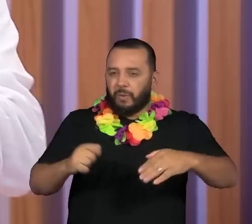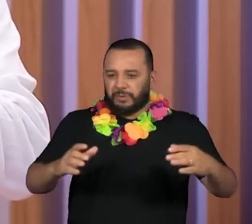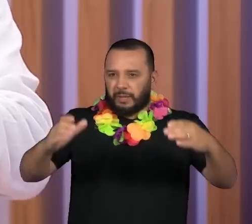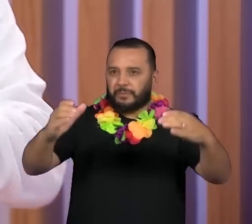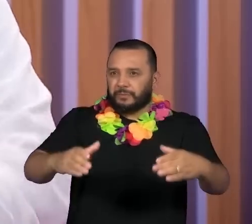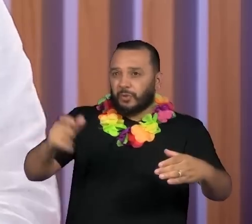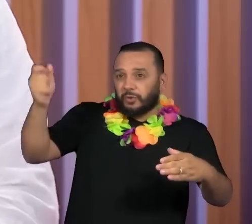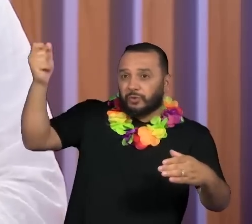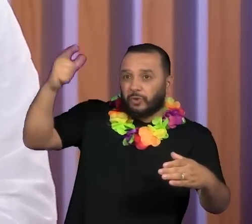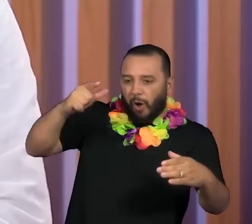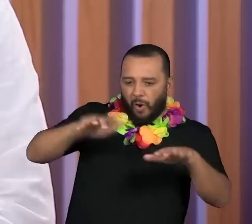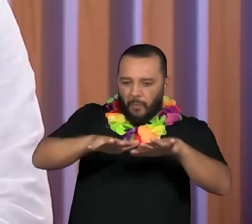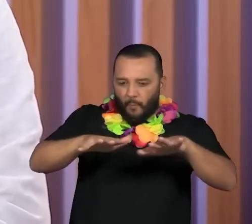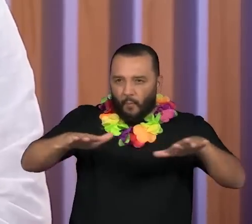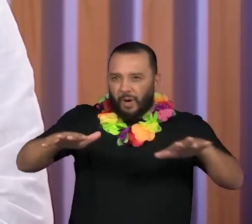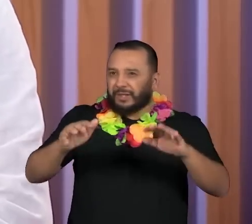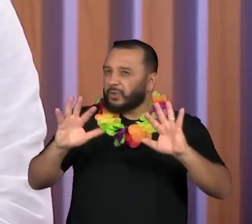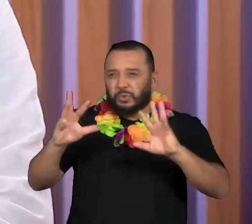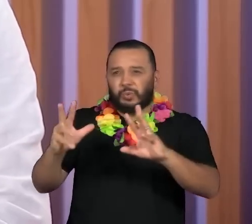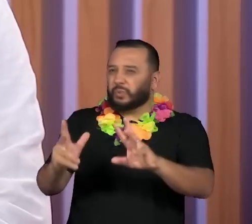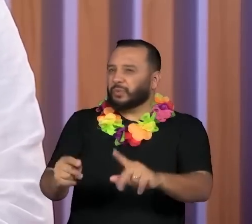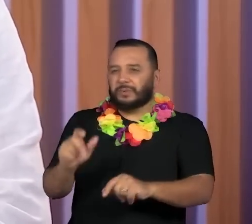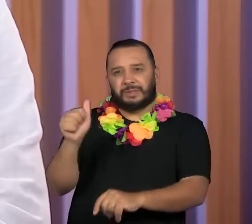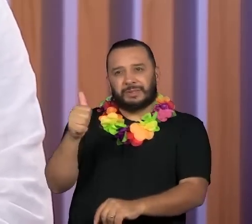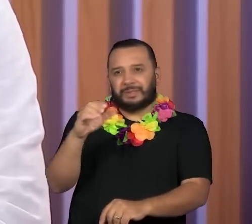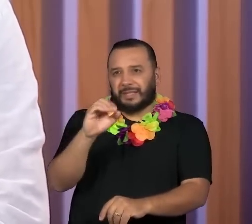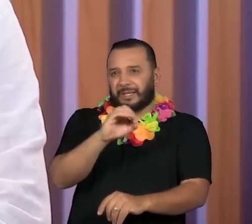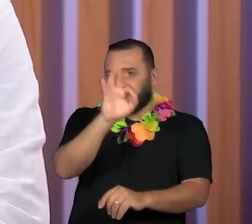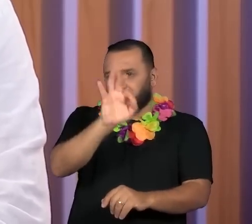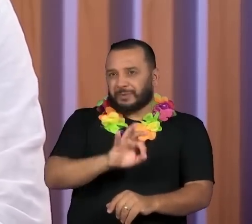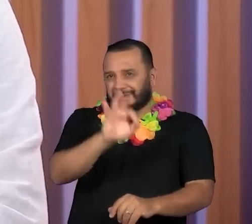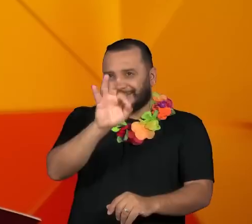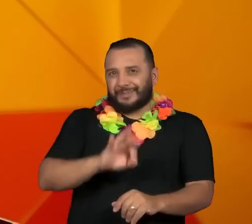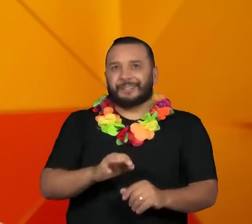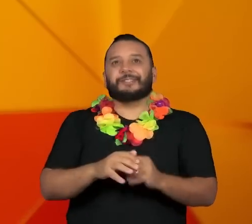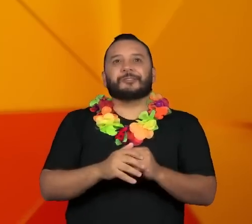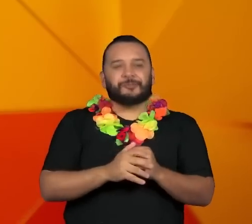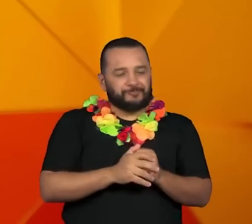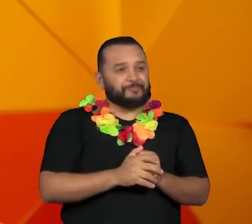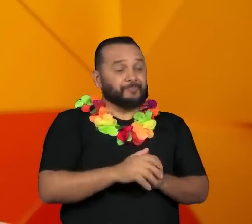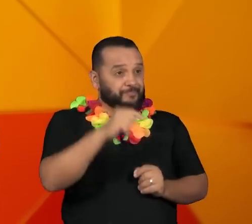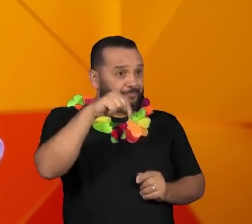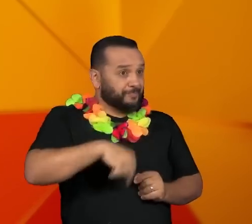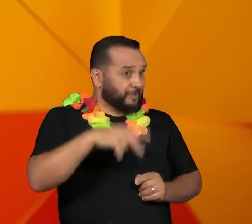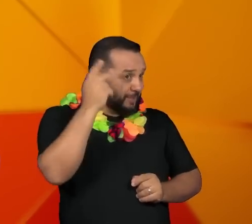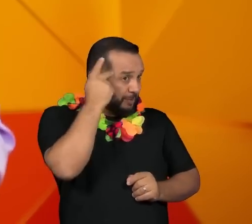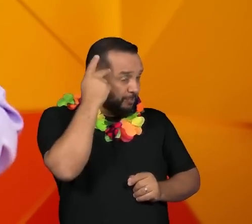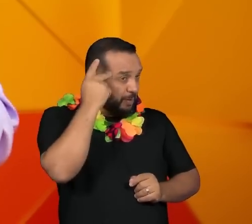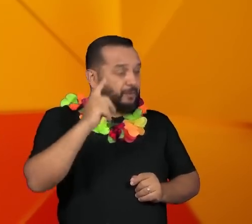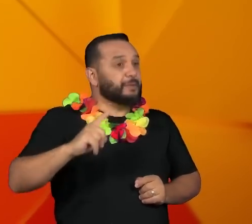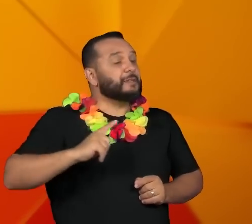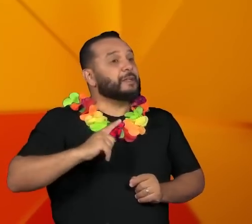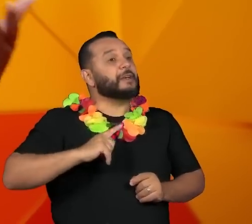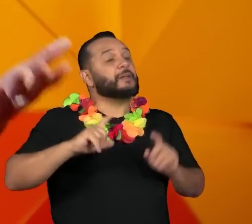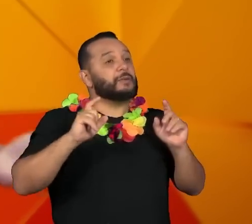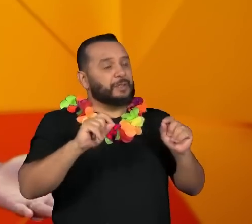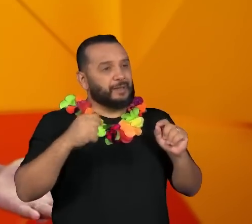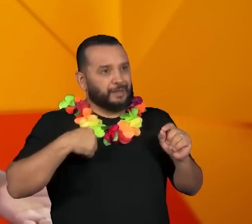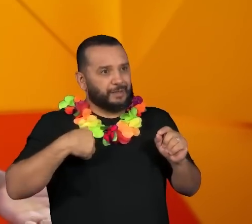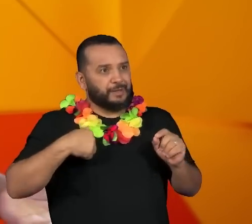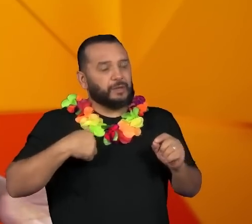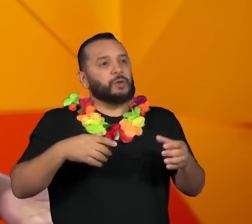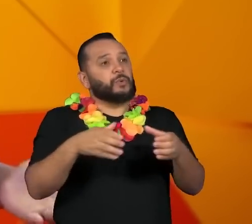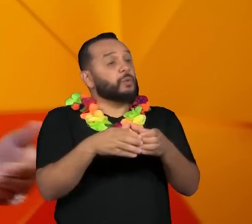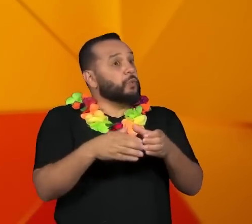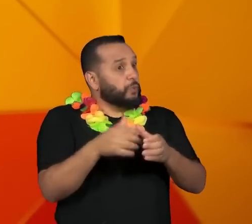sábado chegar E tá 100% tudo pronto, lá. 100% preparado. Cláudia, aqui em São Paulo tem um fenômeno que é a entrada das torcidas